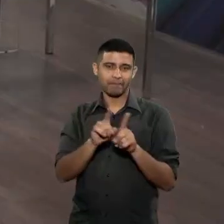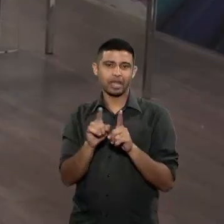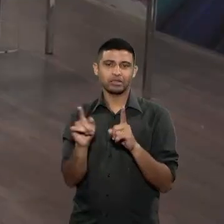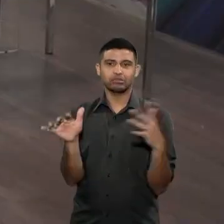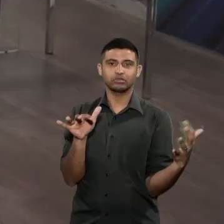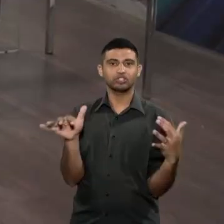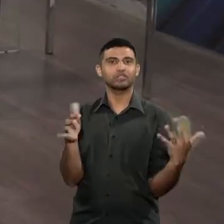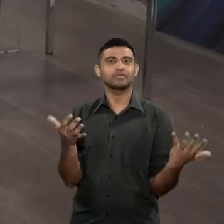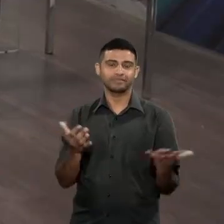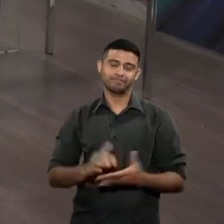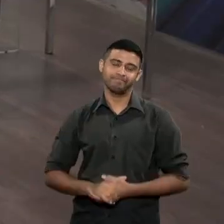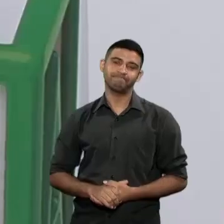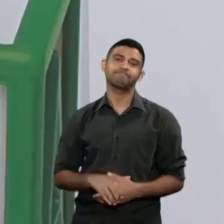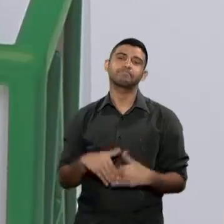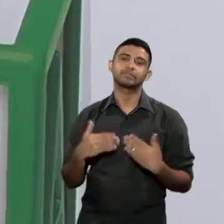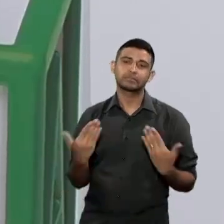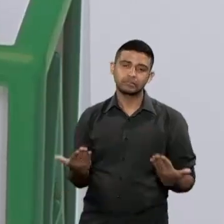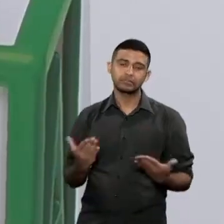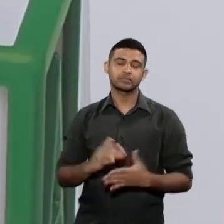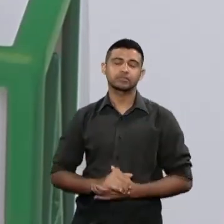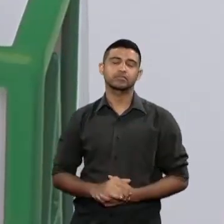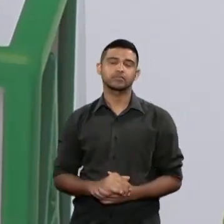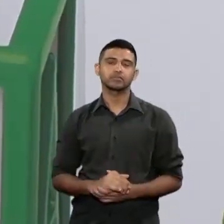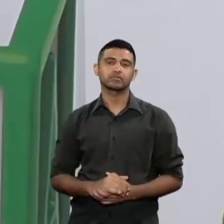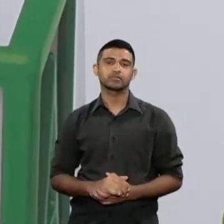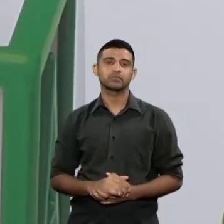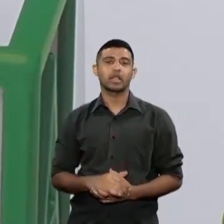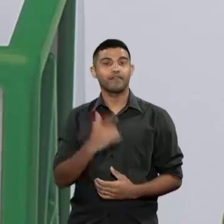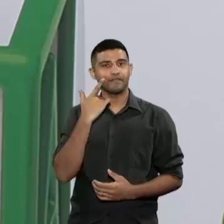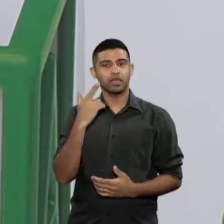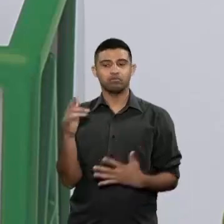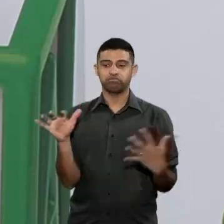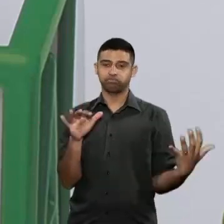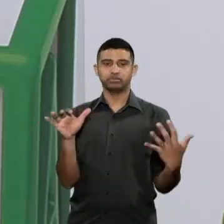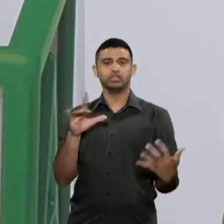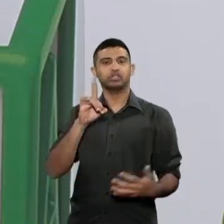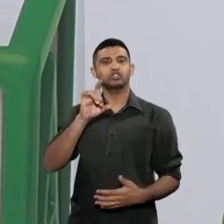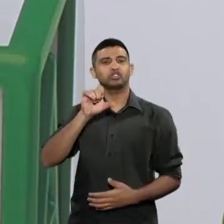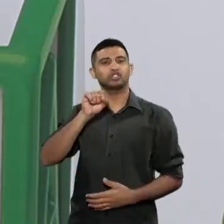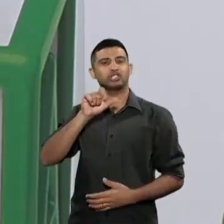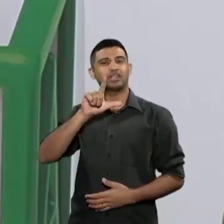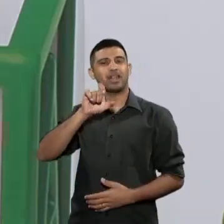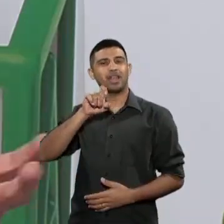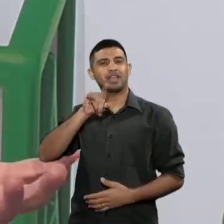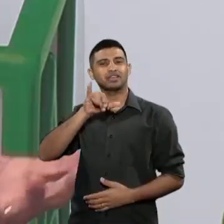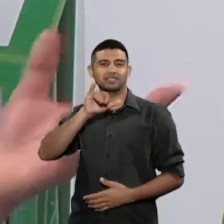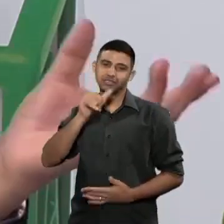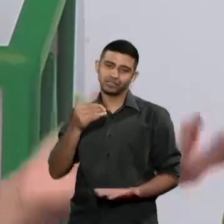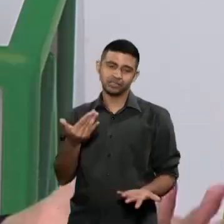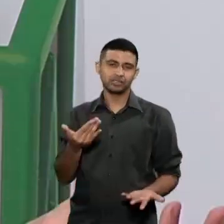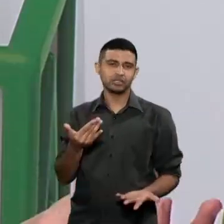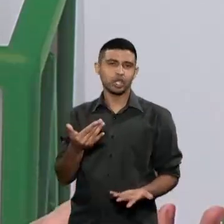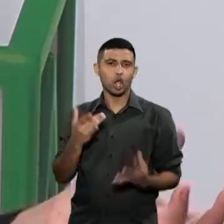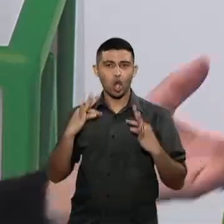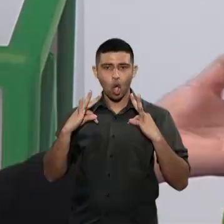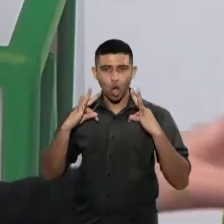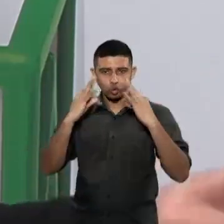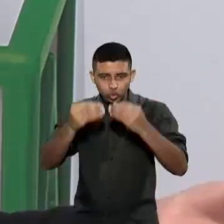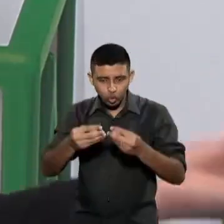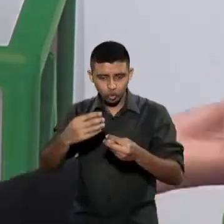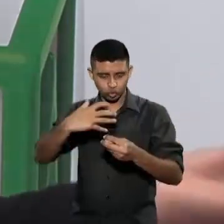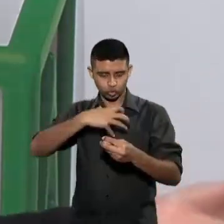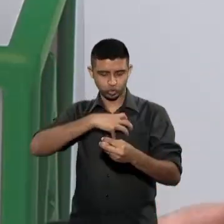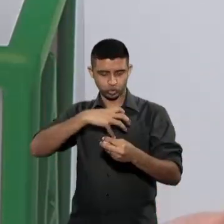dislexia. Então, assim, sendo que a dislexia não são todos os